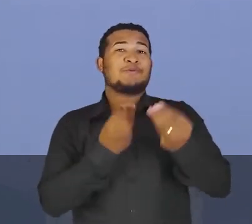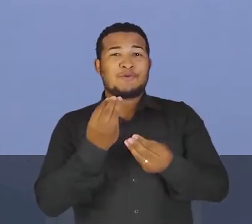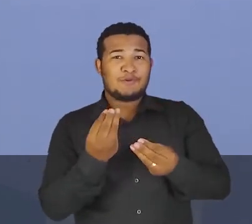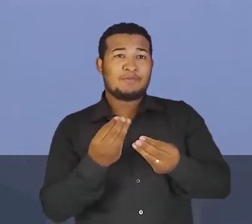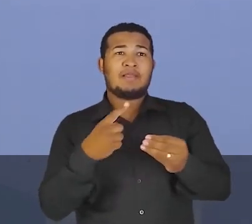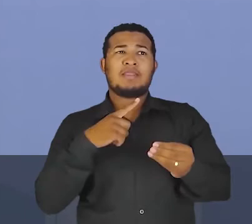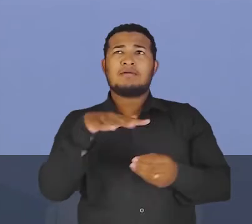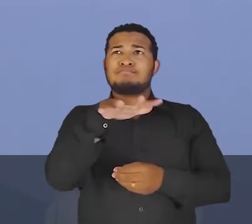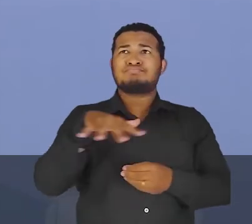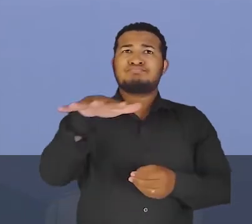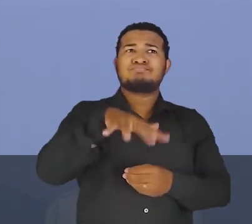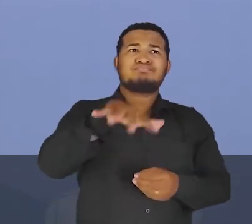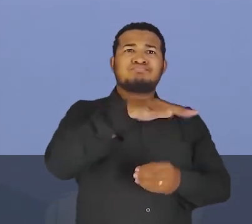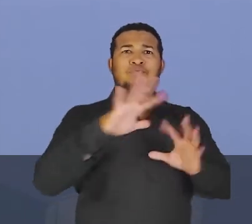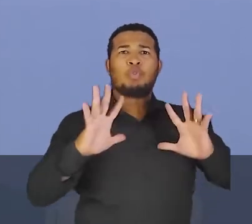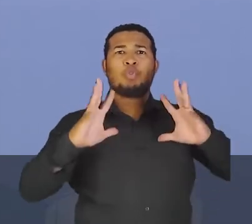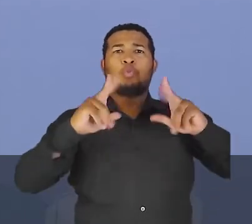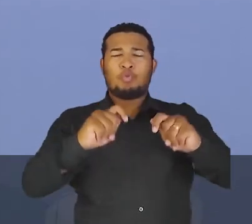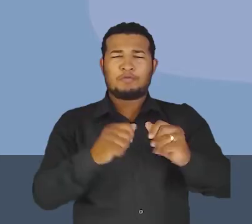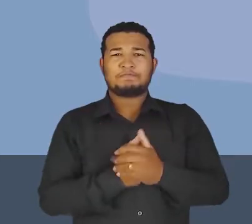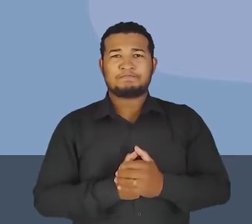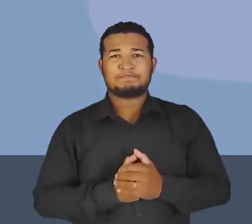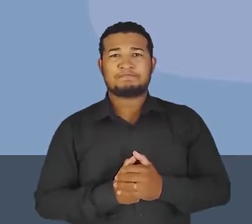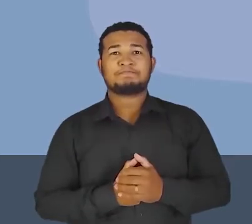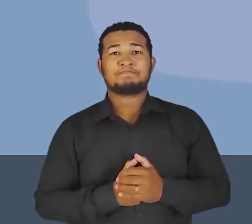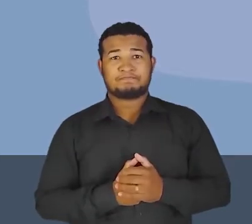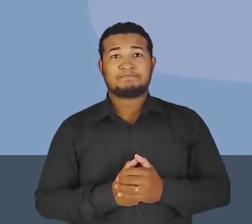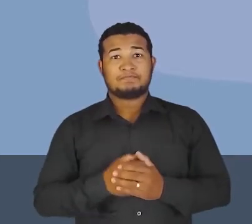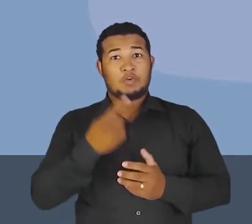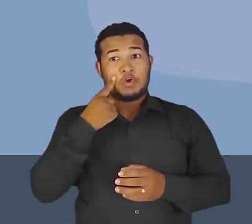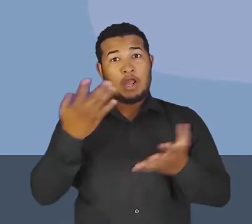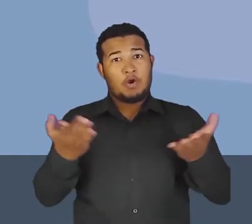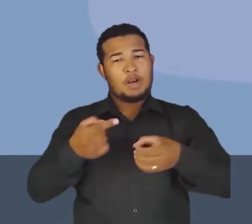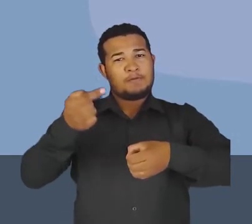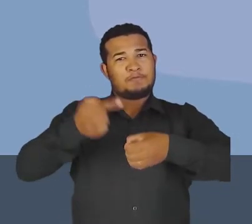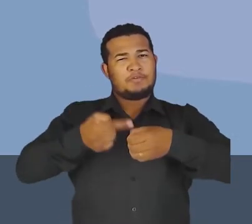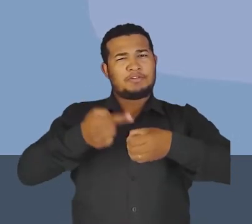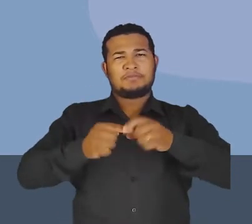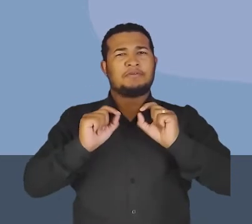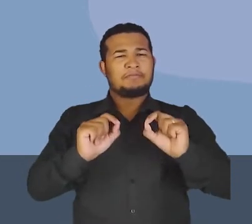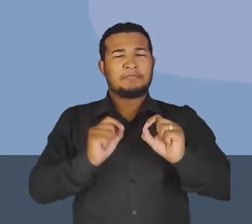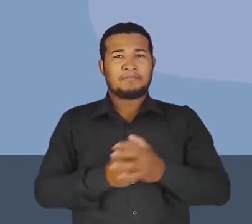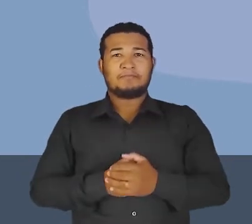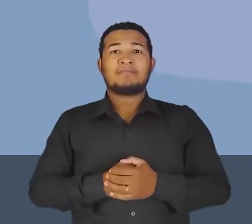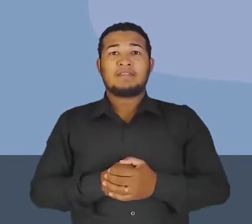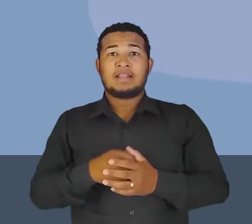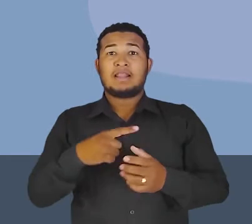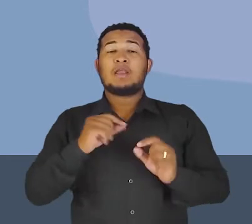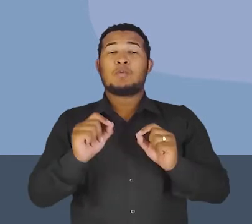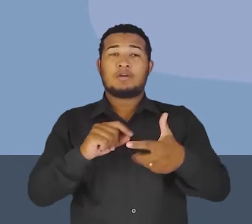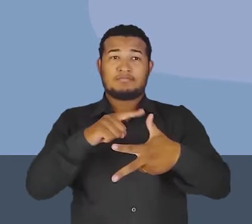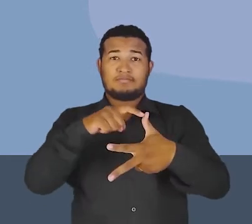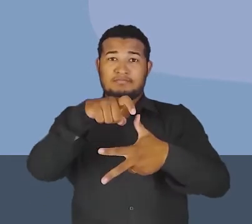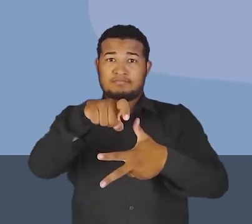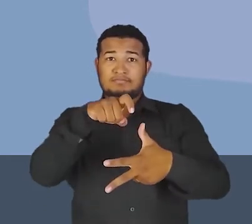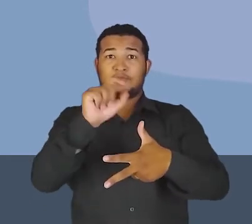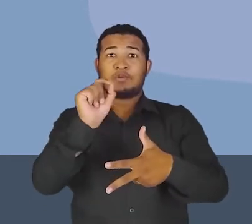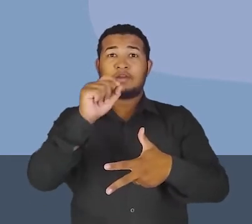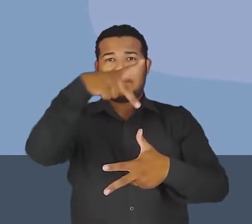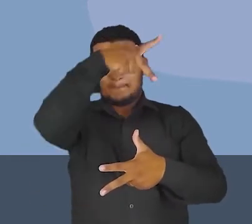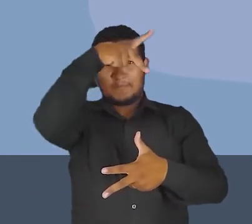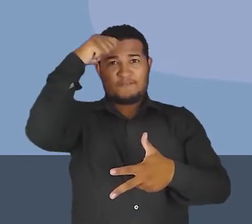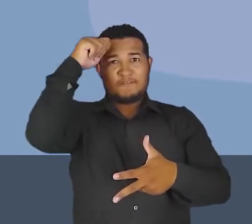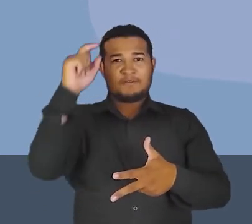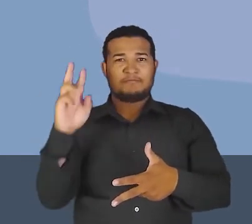todas as esferas. Vão comigo lá no poder municipal, na esfera municipal. Poder executivo,